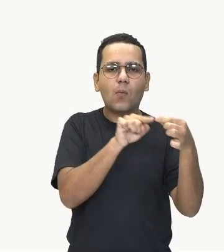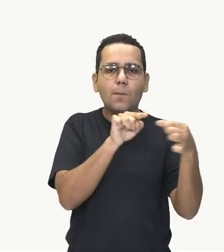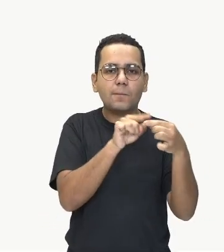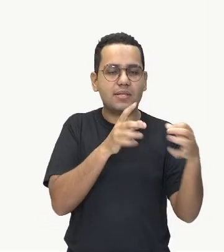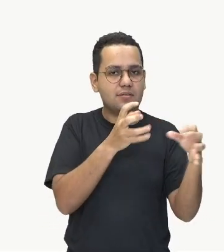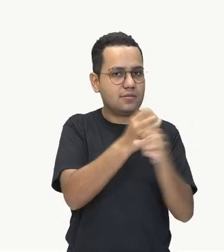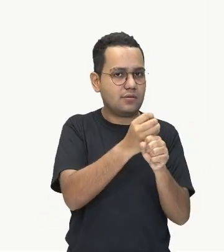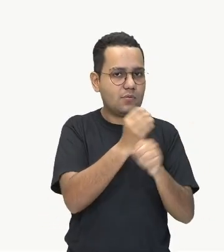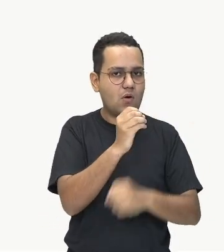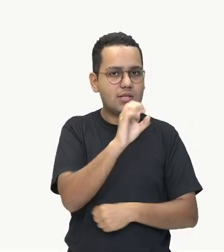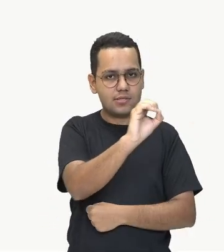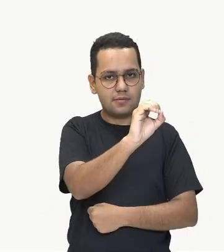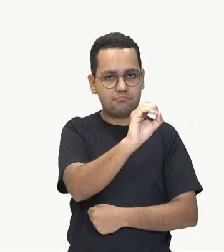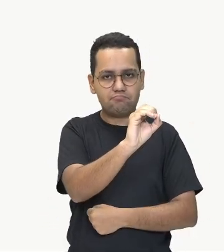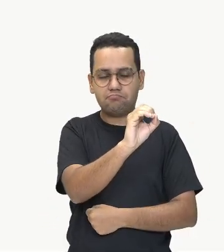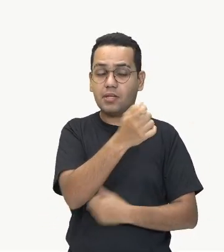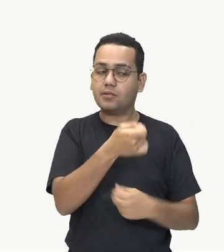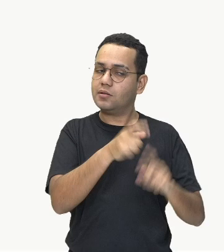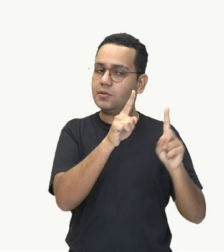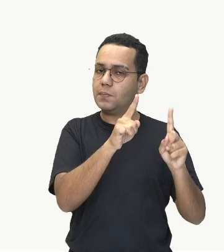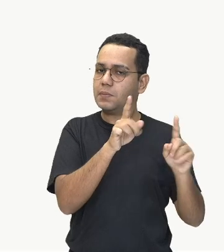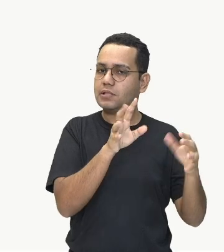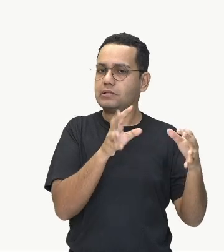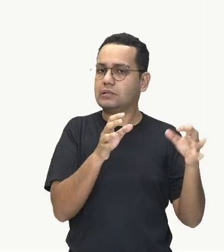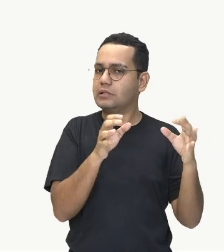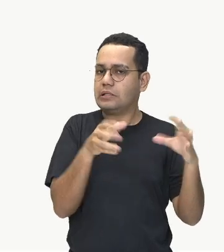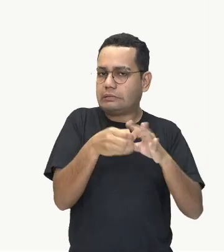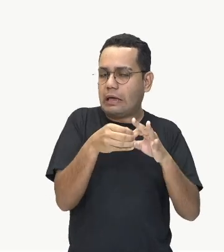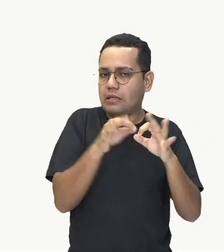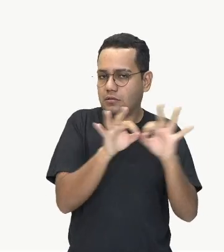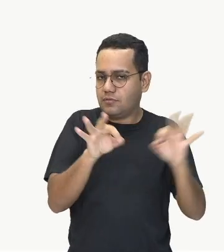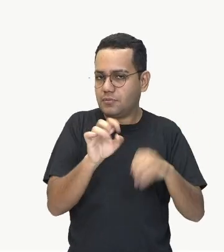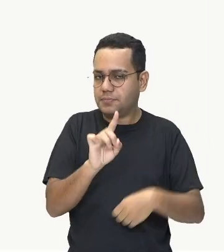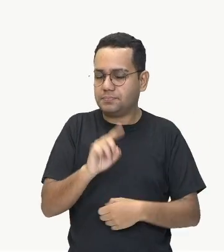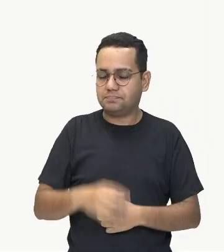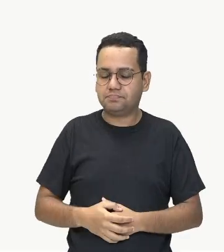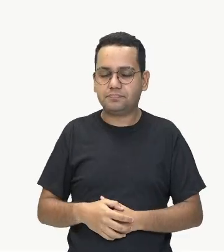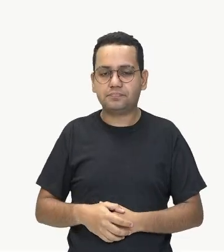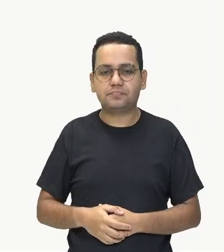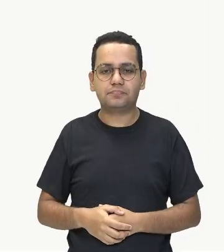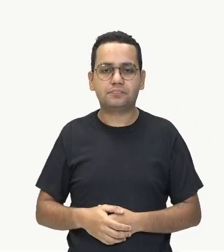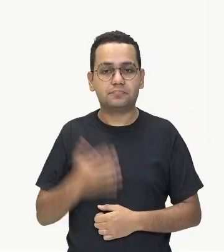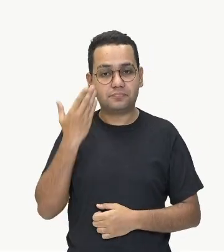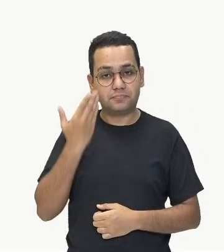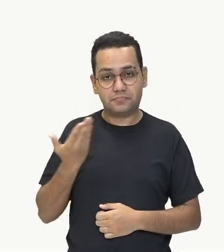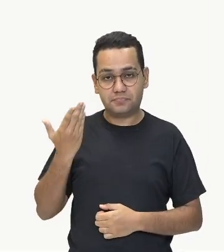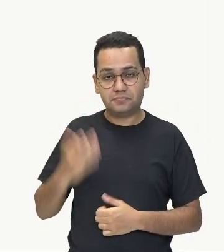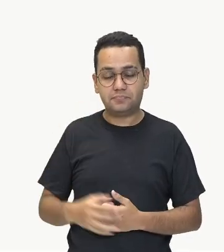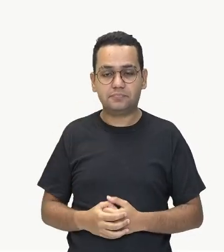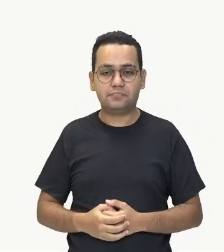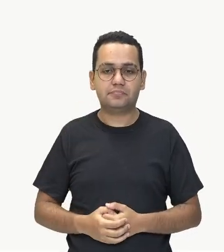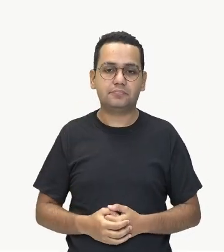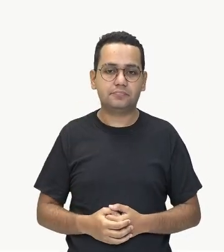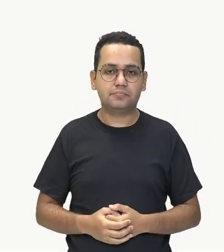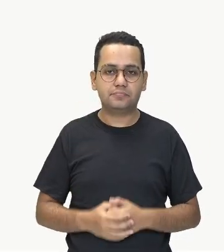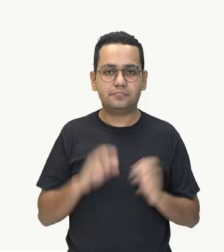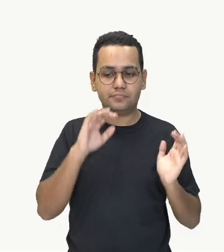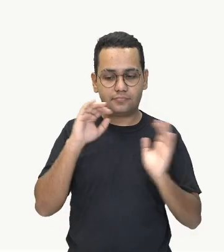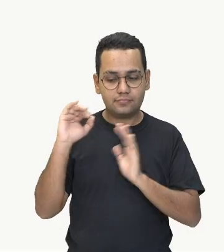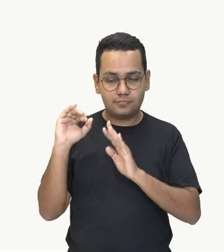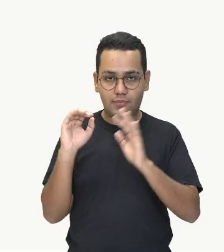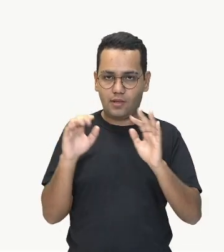contar Então como é que eu vou montar isso aqui eu vou montar da seguinte forma a entalpia do produto menos a entalpia